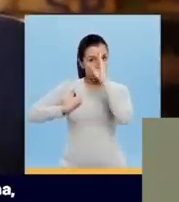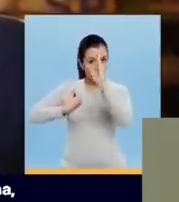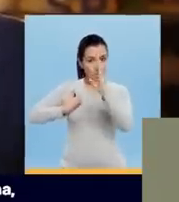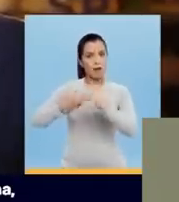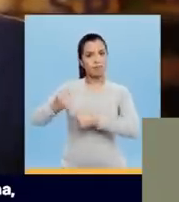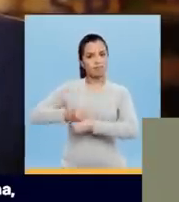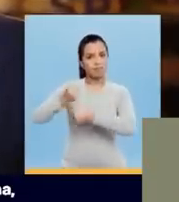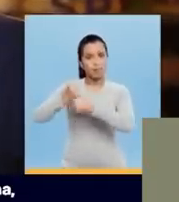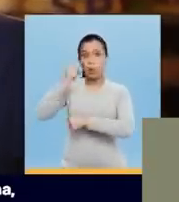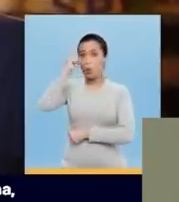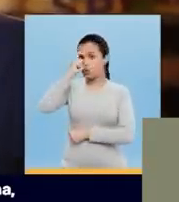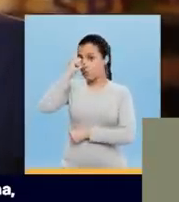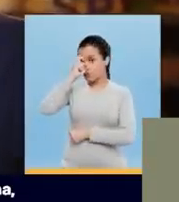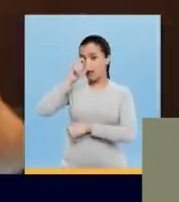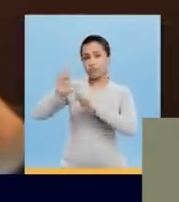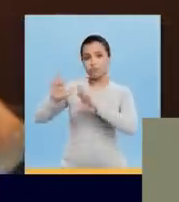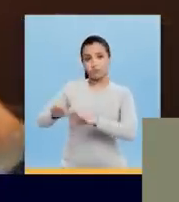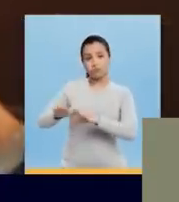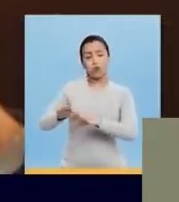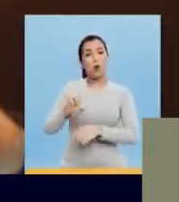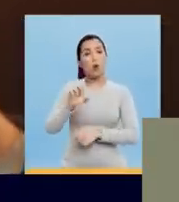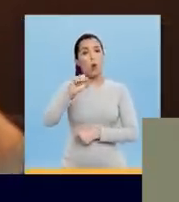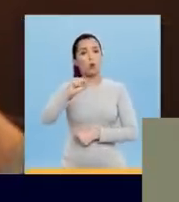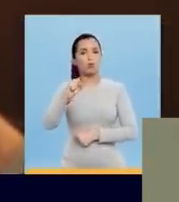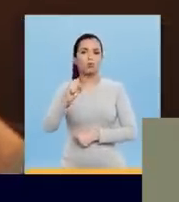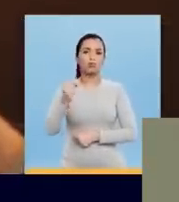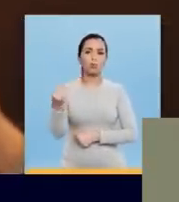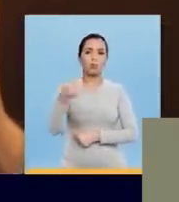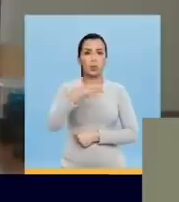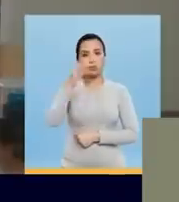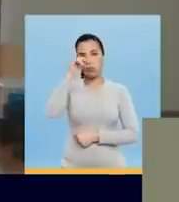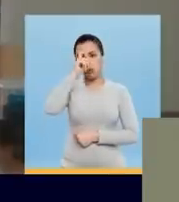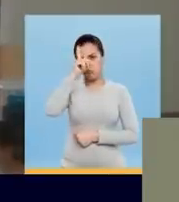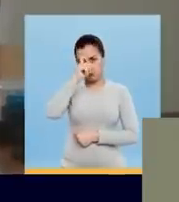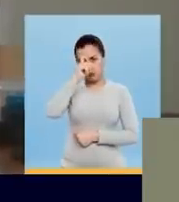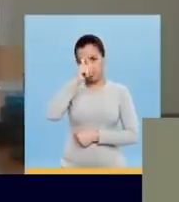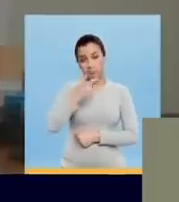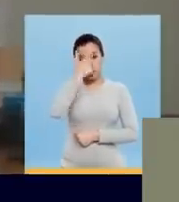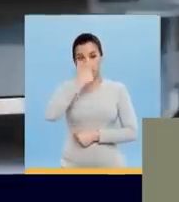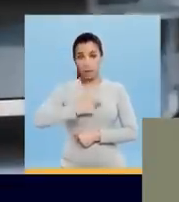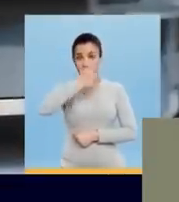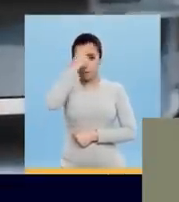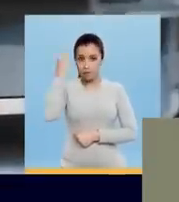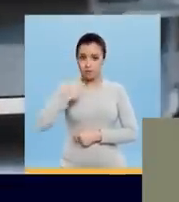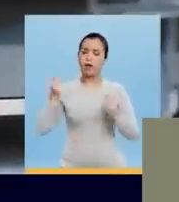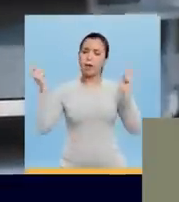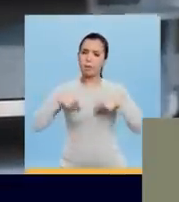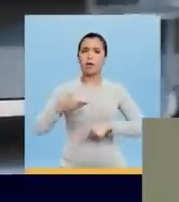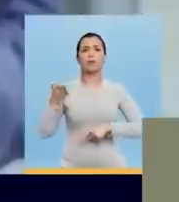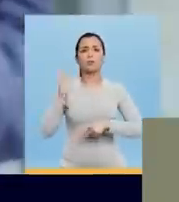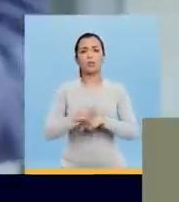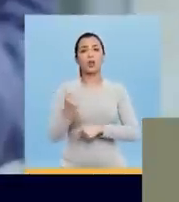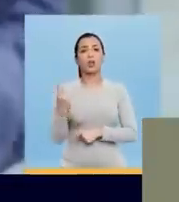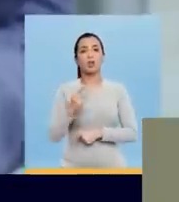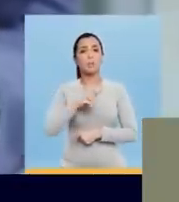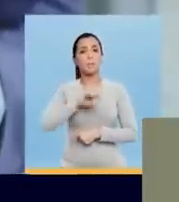gente pudesse montar os hospitais de campanha, para que a gente pudesse entregar 8 novos hospitais. E como prefeito, eu sei que eu posso ajudar